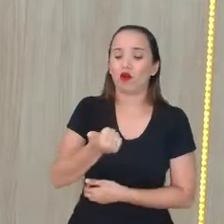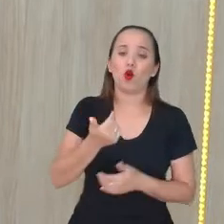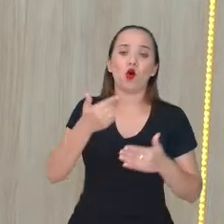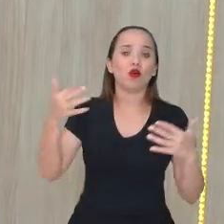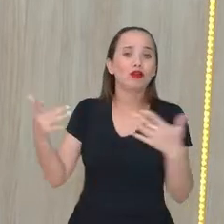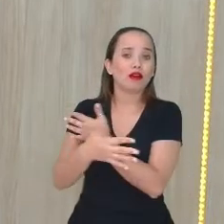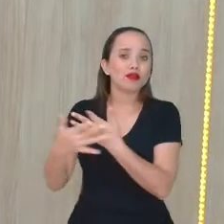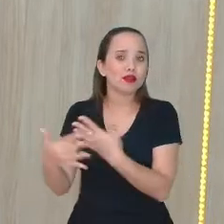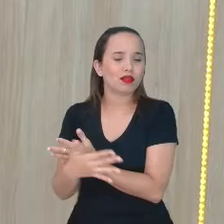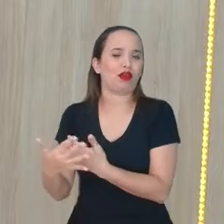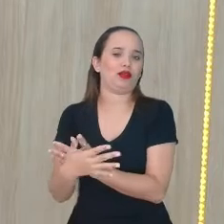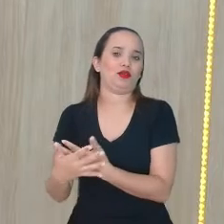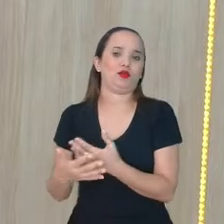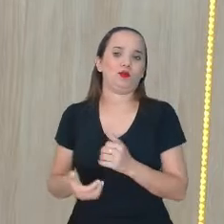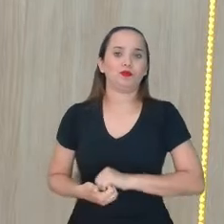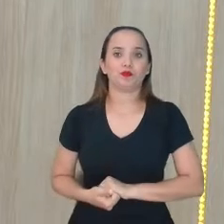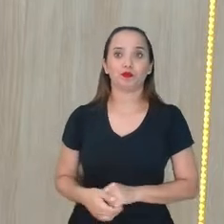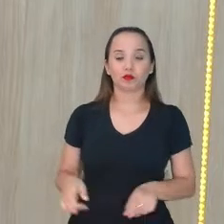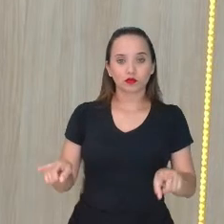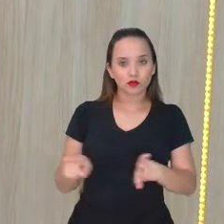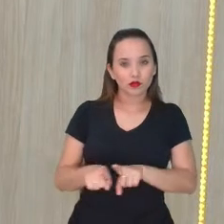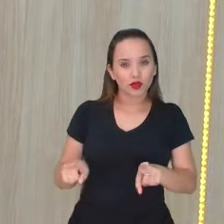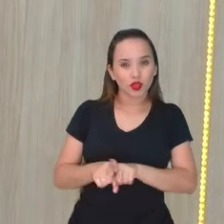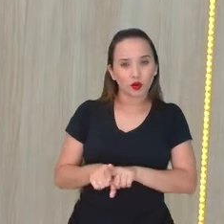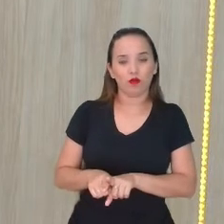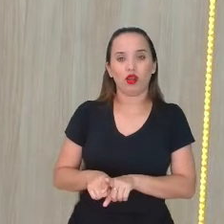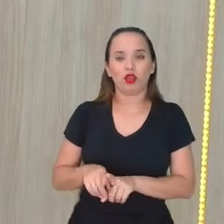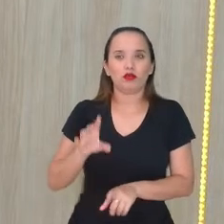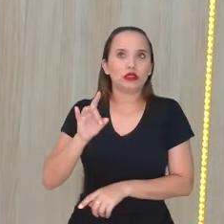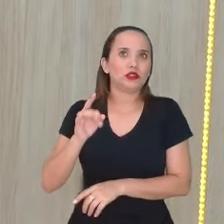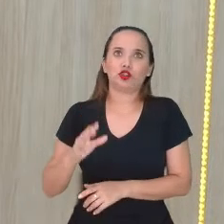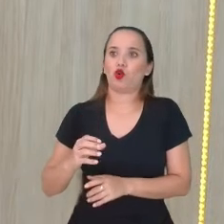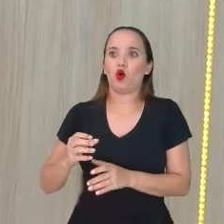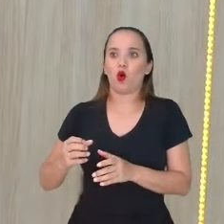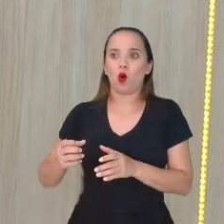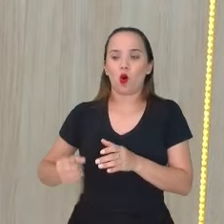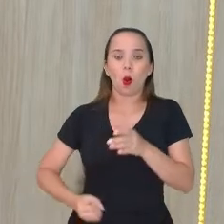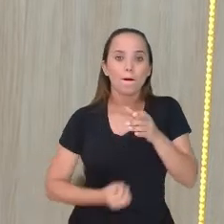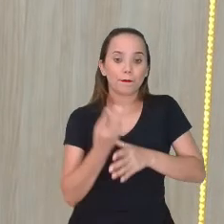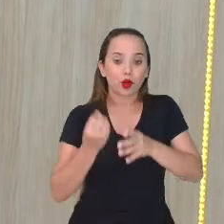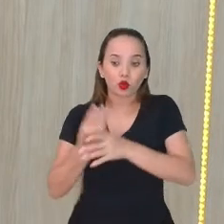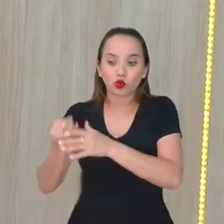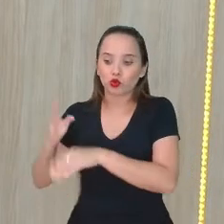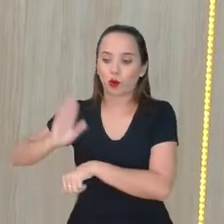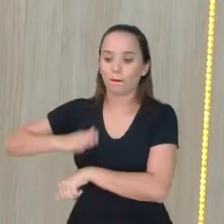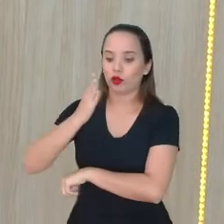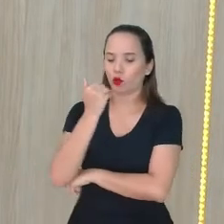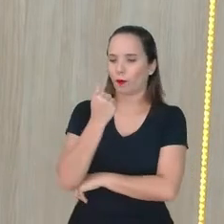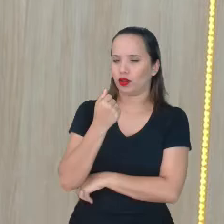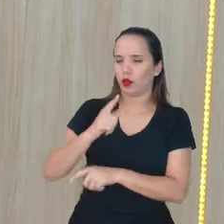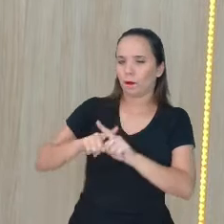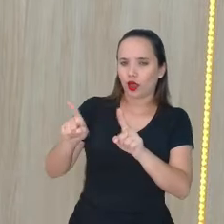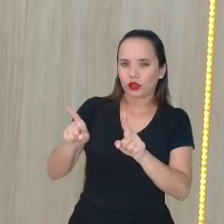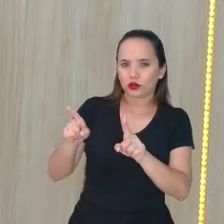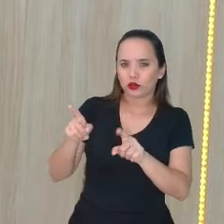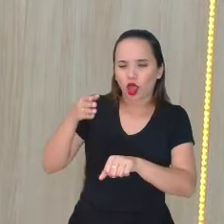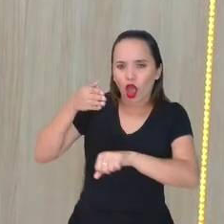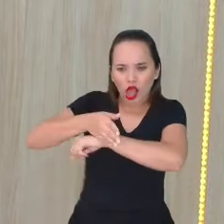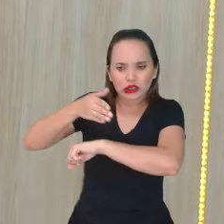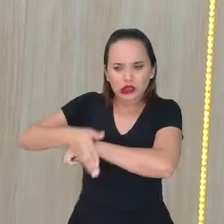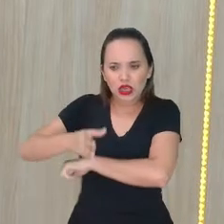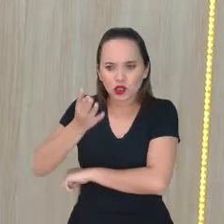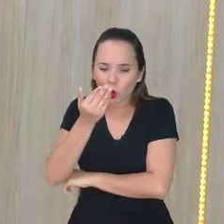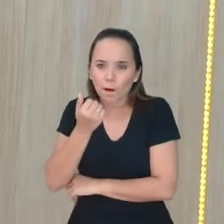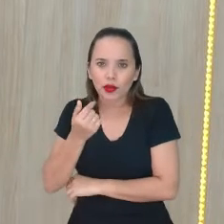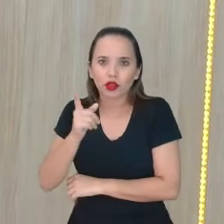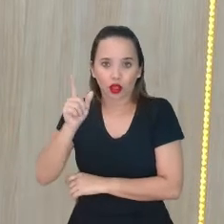E também, né, não só é aumentar a produção de alimentos, mas o acesso. Será que é garantido para todos? Essa